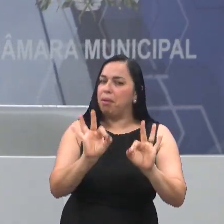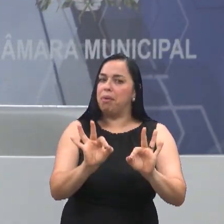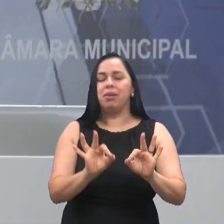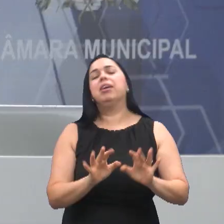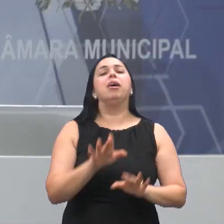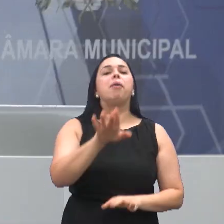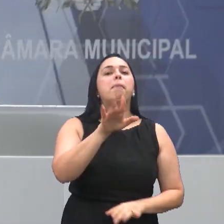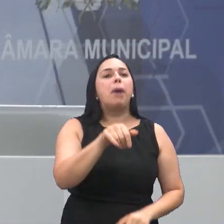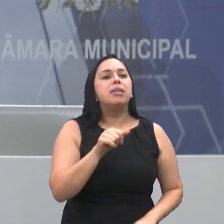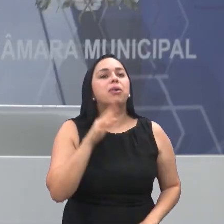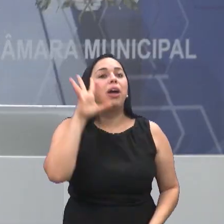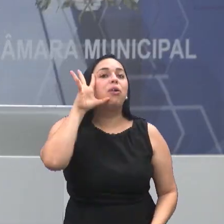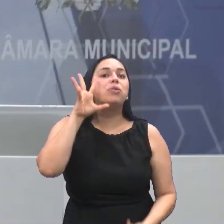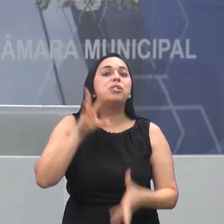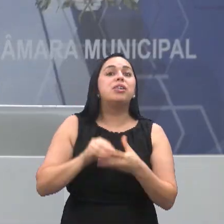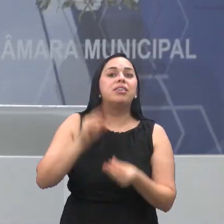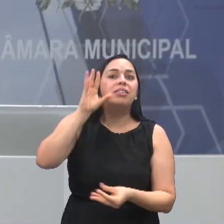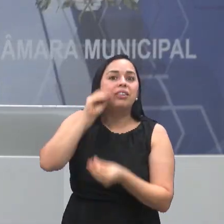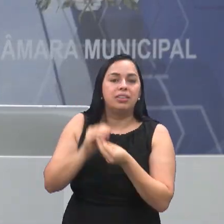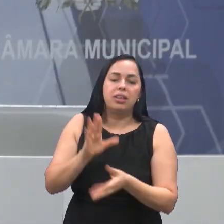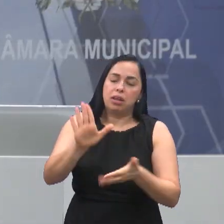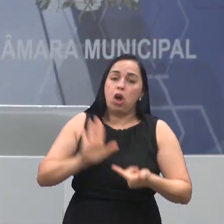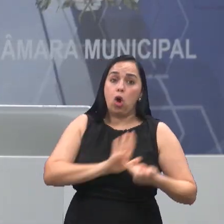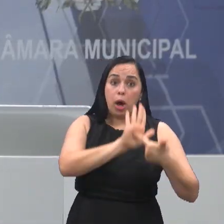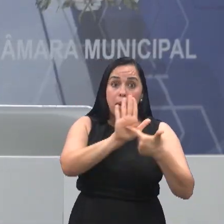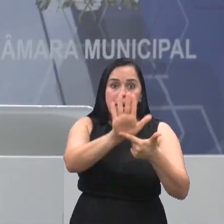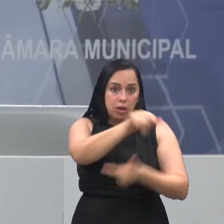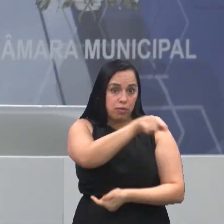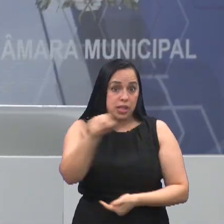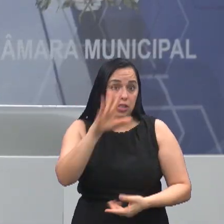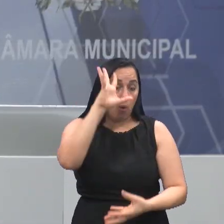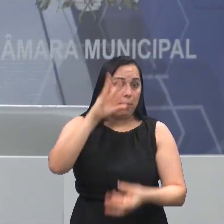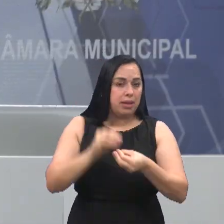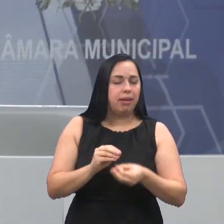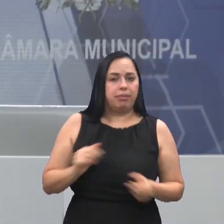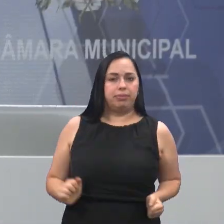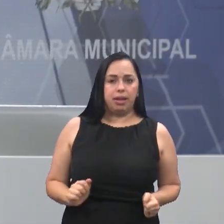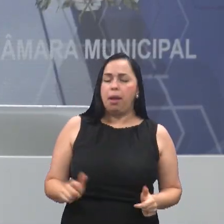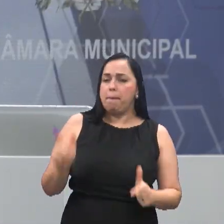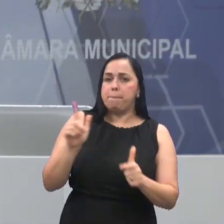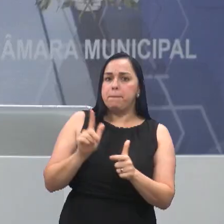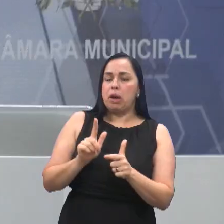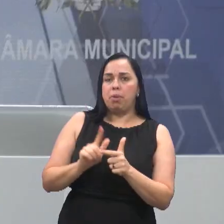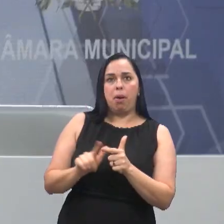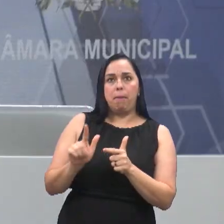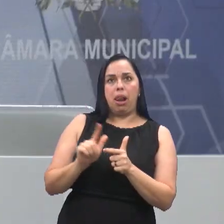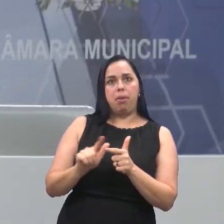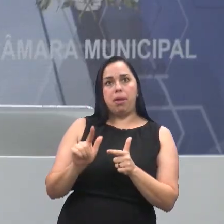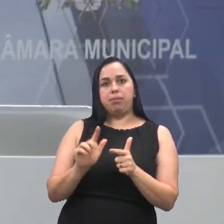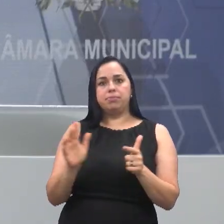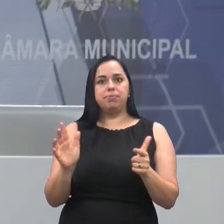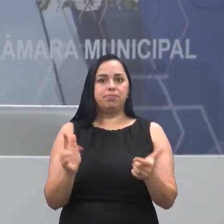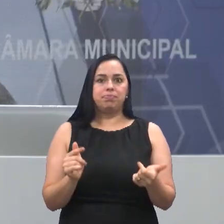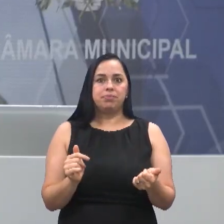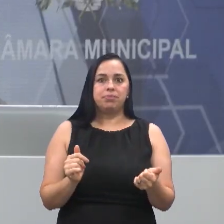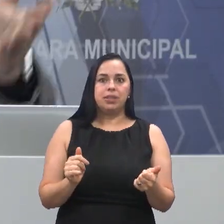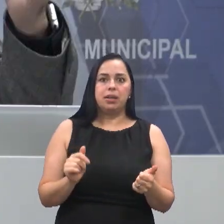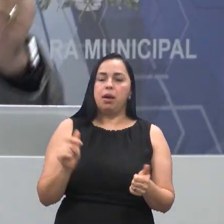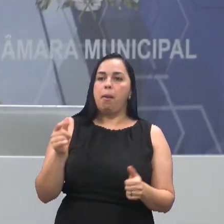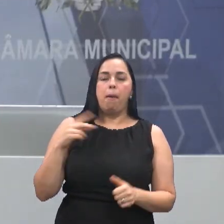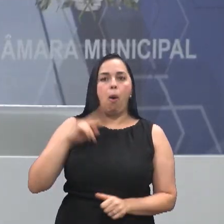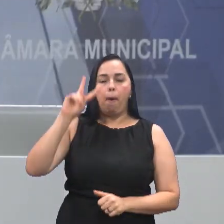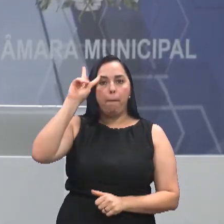quero que vocês entendam o que eu quero trazer para vocês aqui. Eu não vejo problema em ninguém mudar a sua